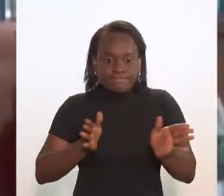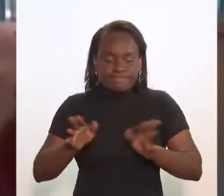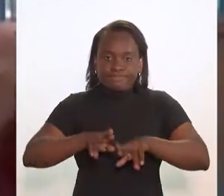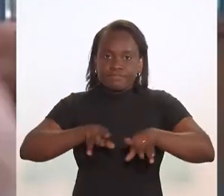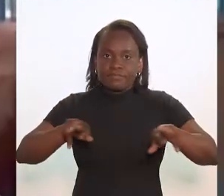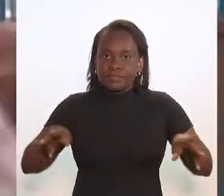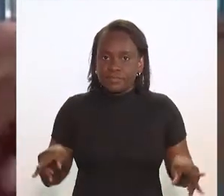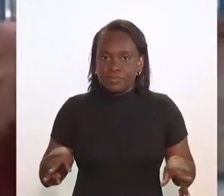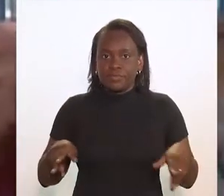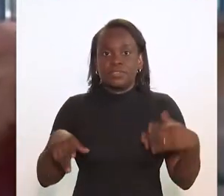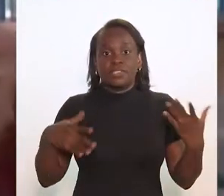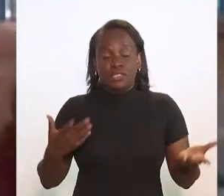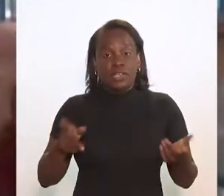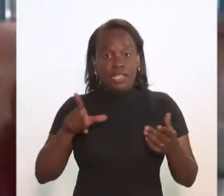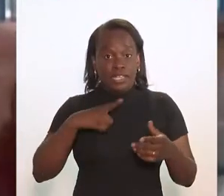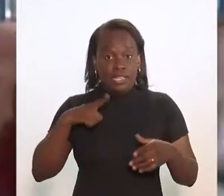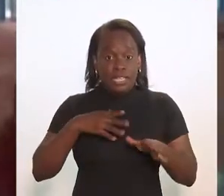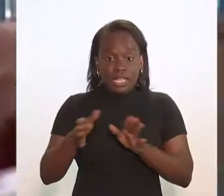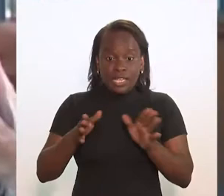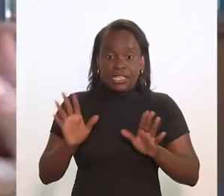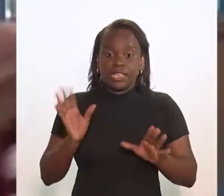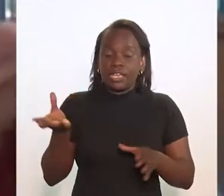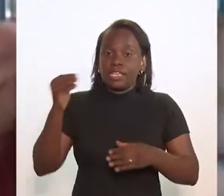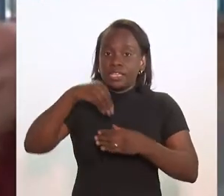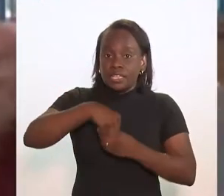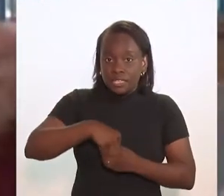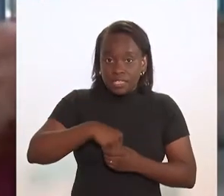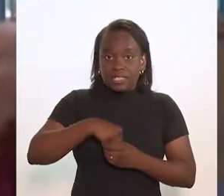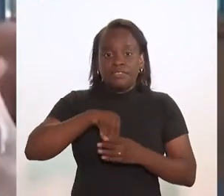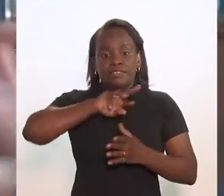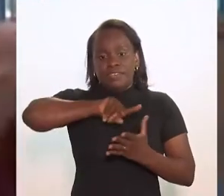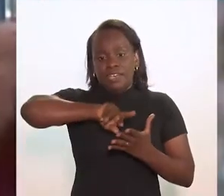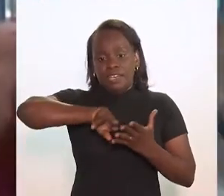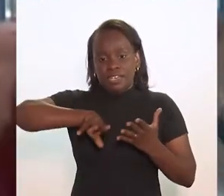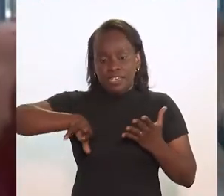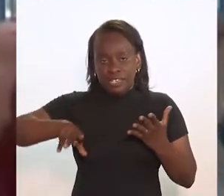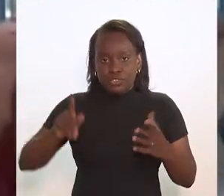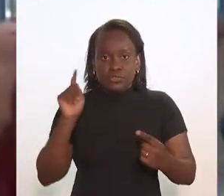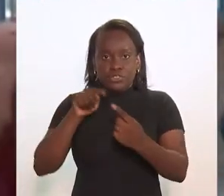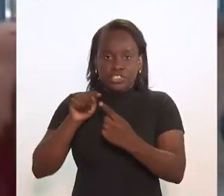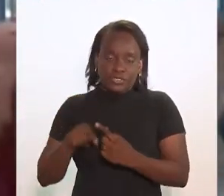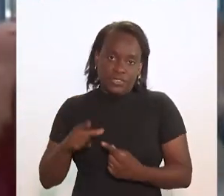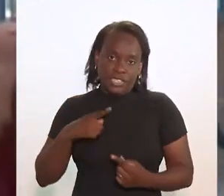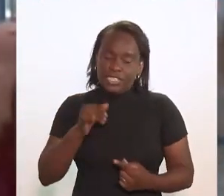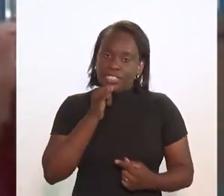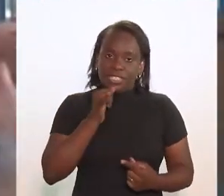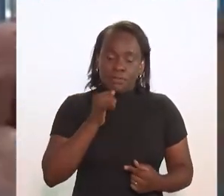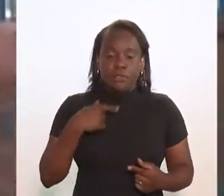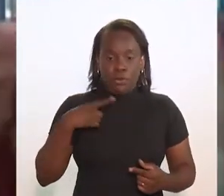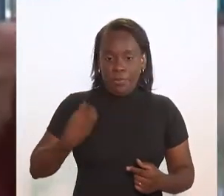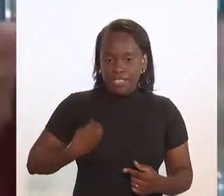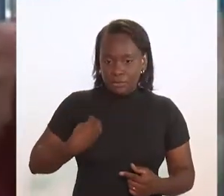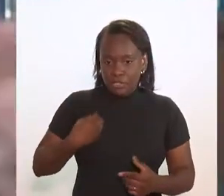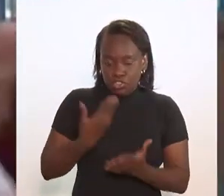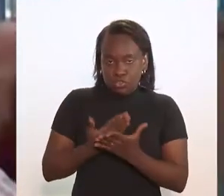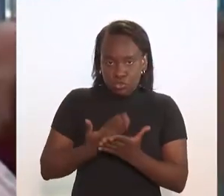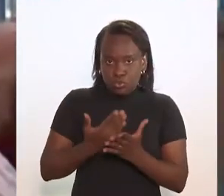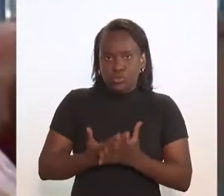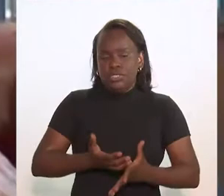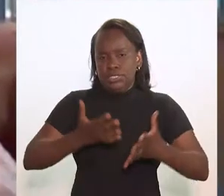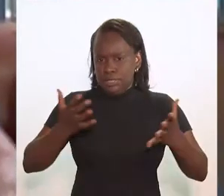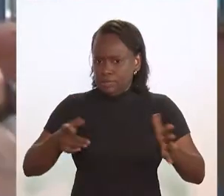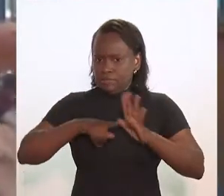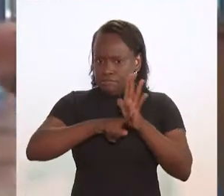transversal. E por ser transversal, ela está embutida em vários dos objetivos. Por exemplo, eu participei de um